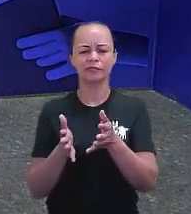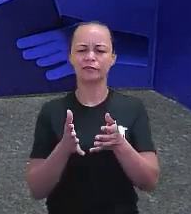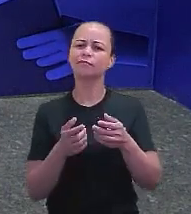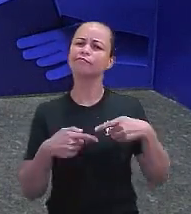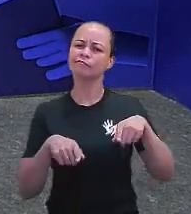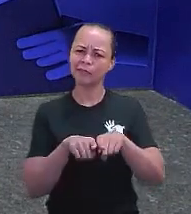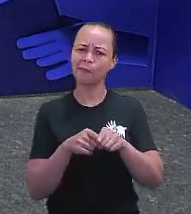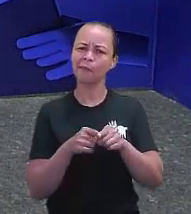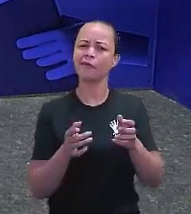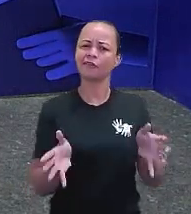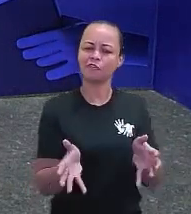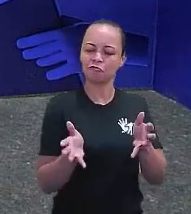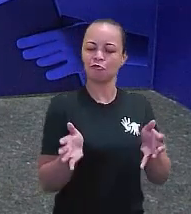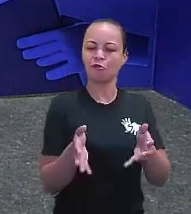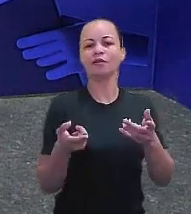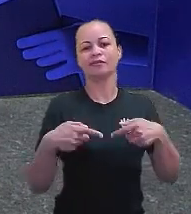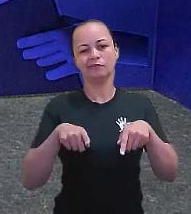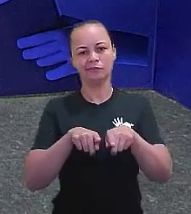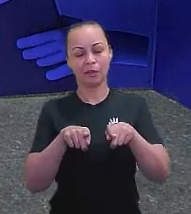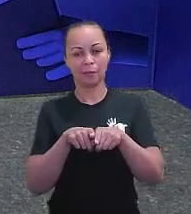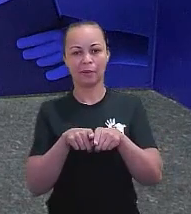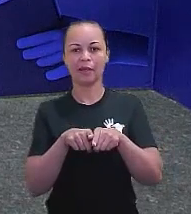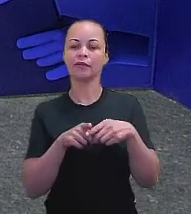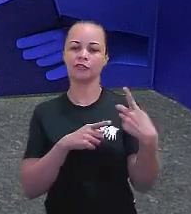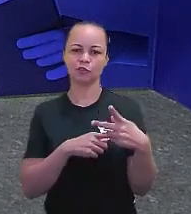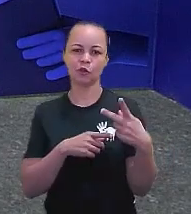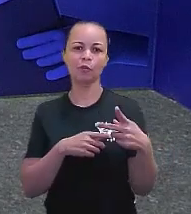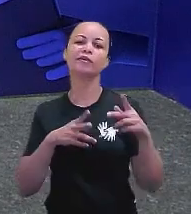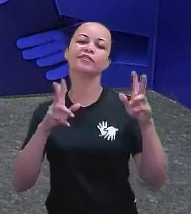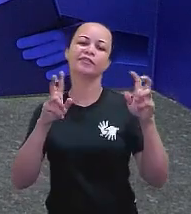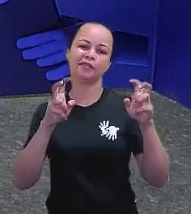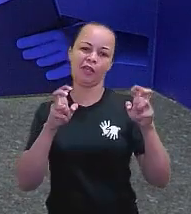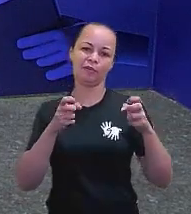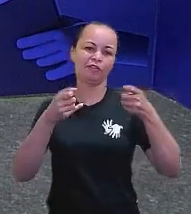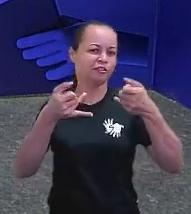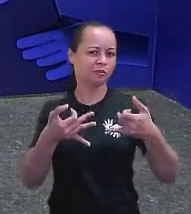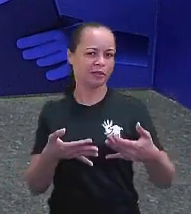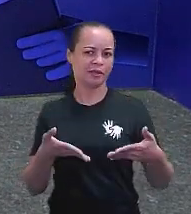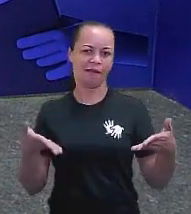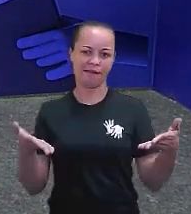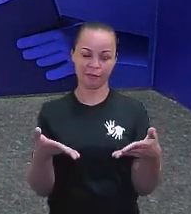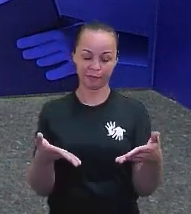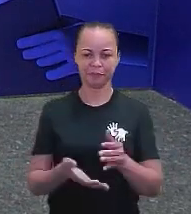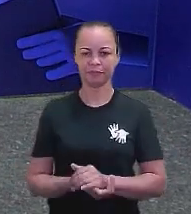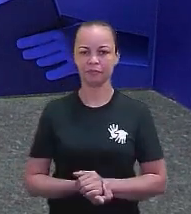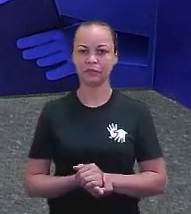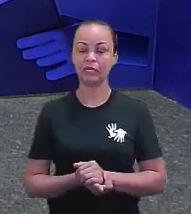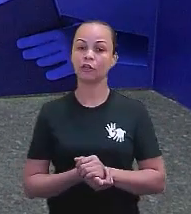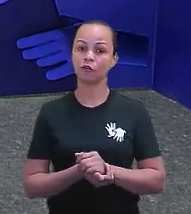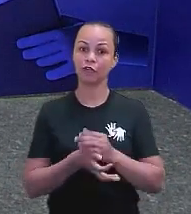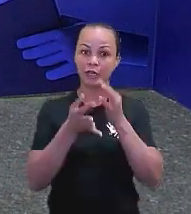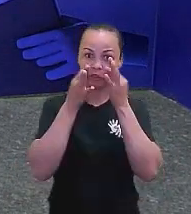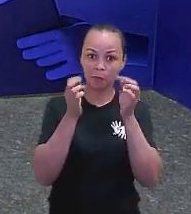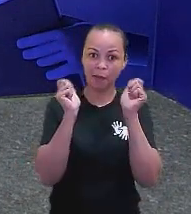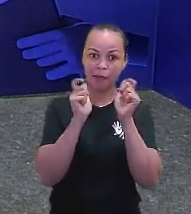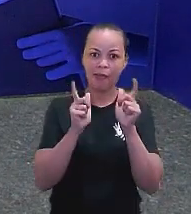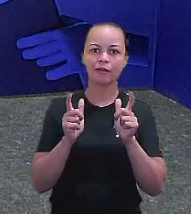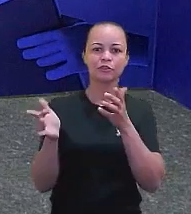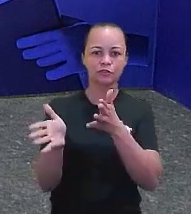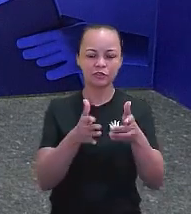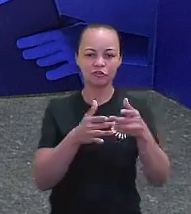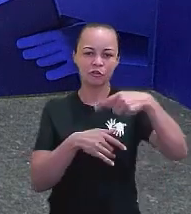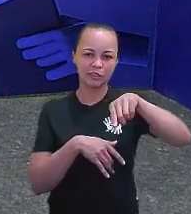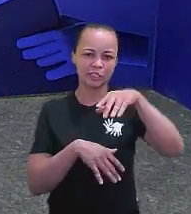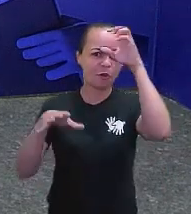essa influência. E é exatamente sobre isso que a gente vai falar agora. Então fica ligadinho até o final que você vai ter muito